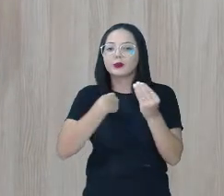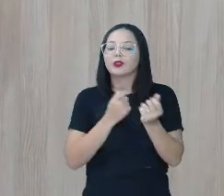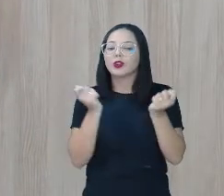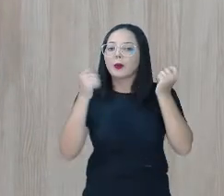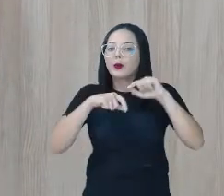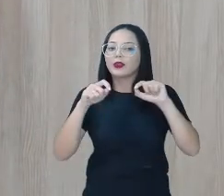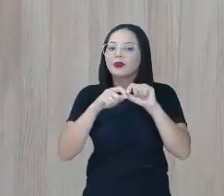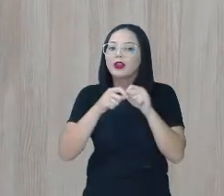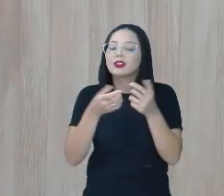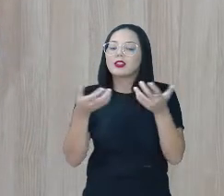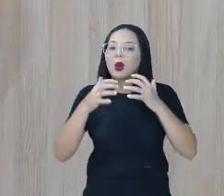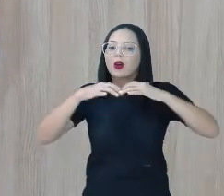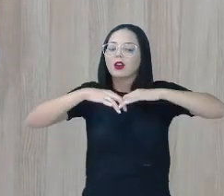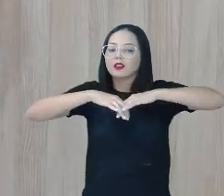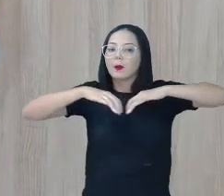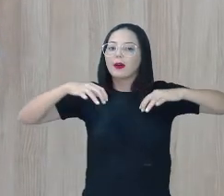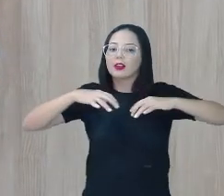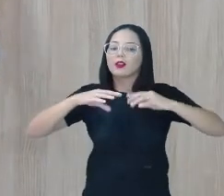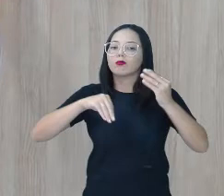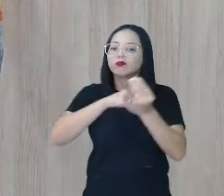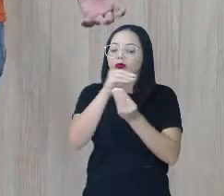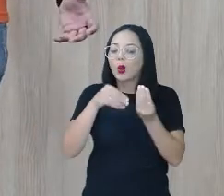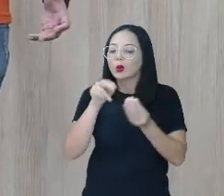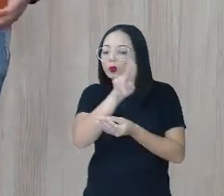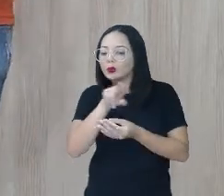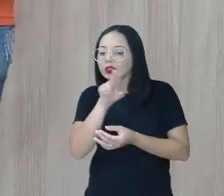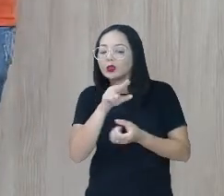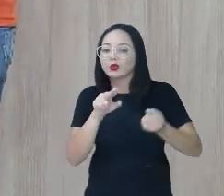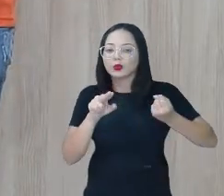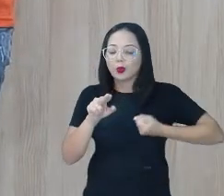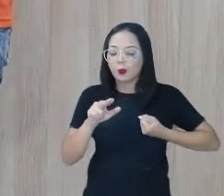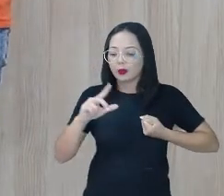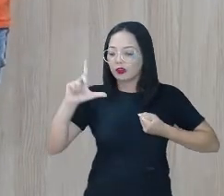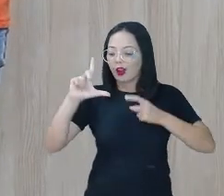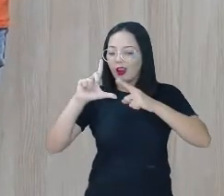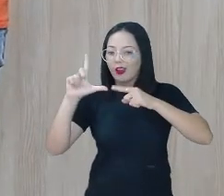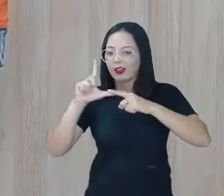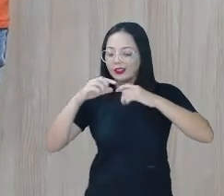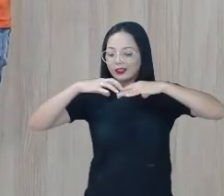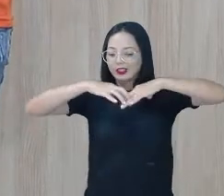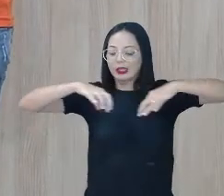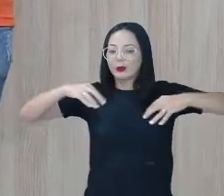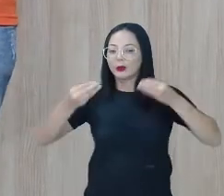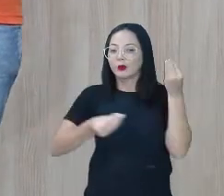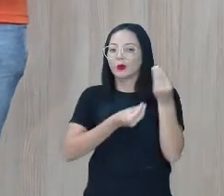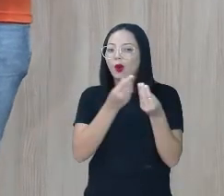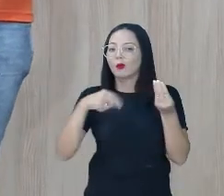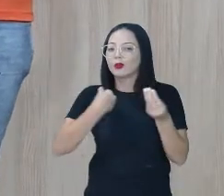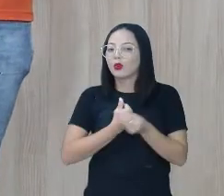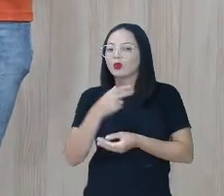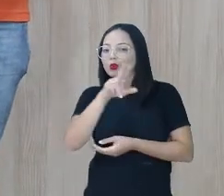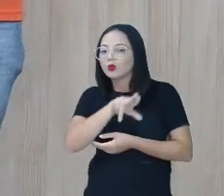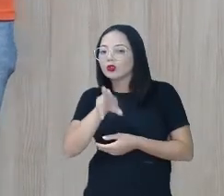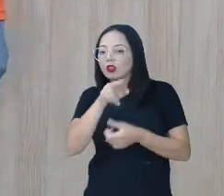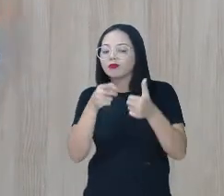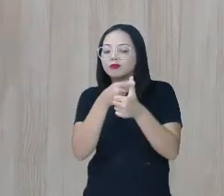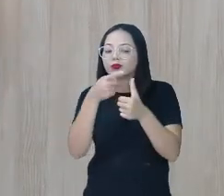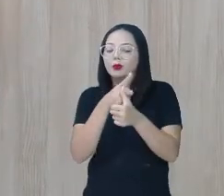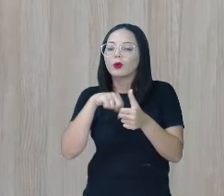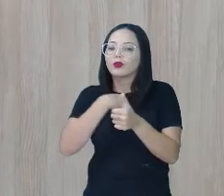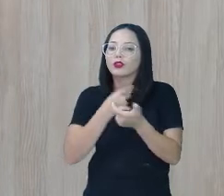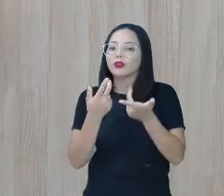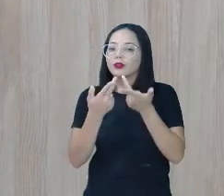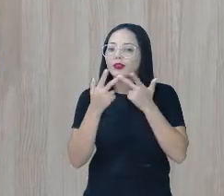fazer a fatoração envolvendo aí os números e envolvendo as letras, certo? Então primeiro vamos falar aí